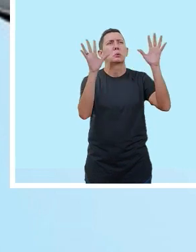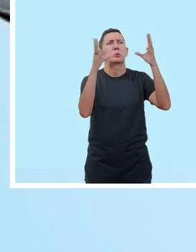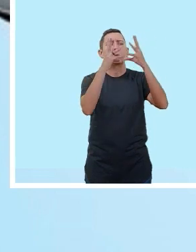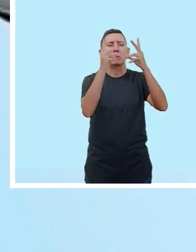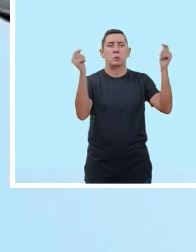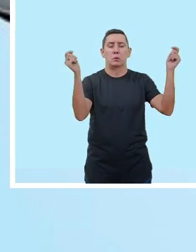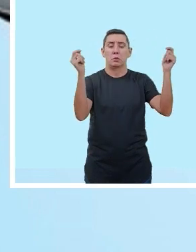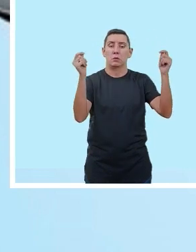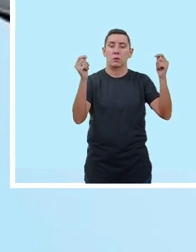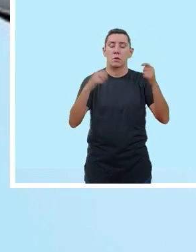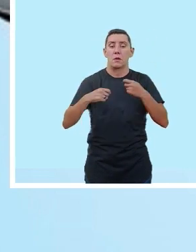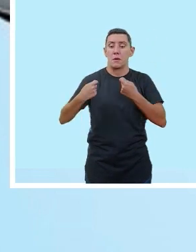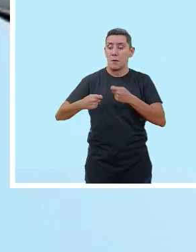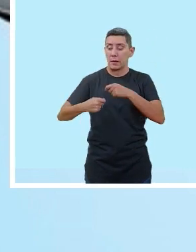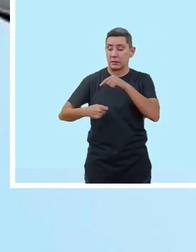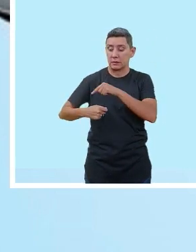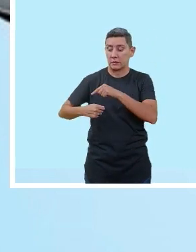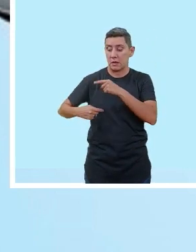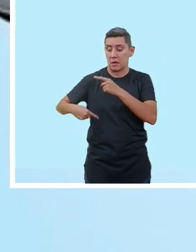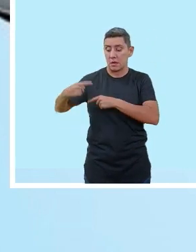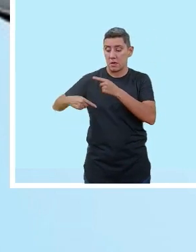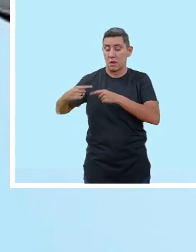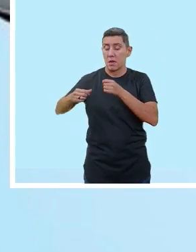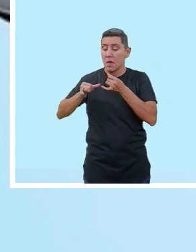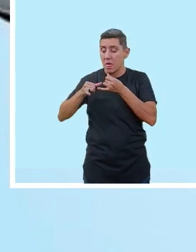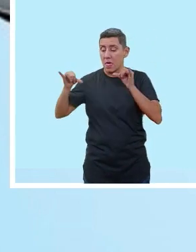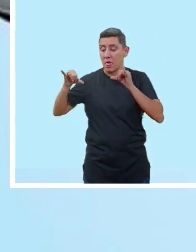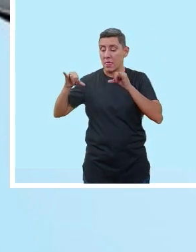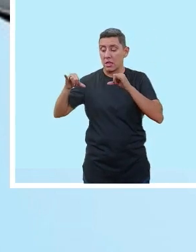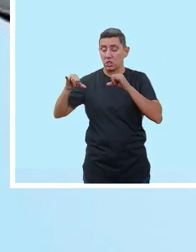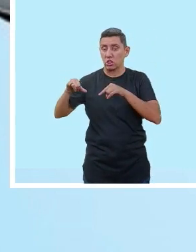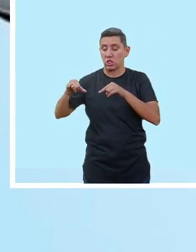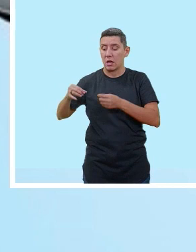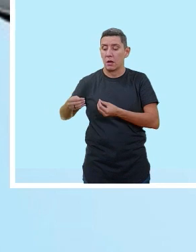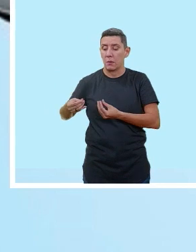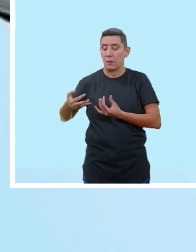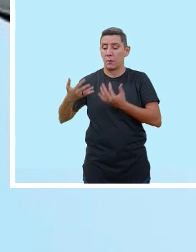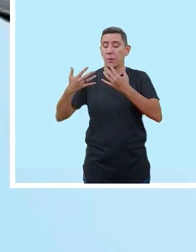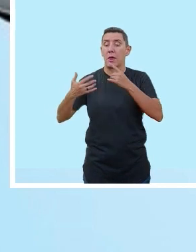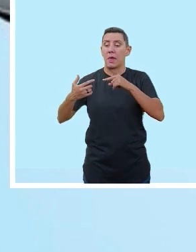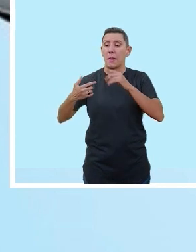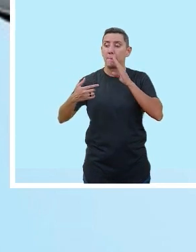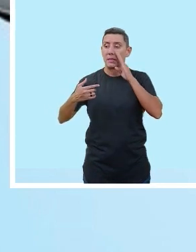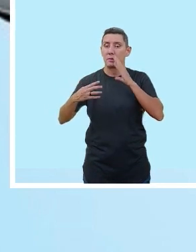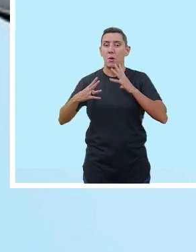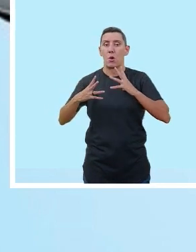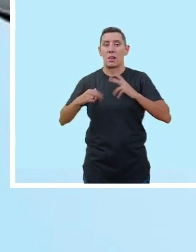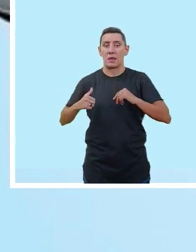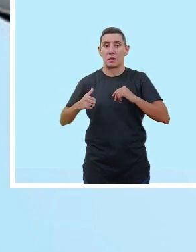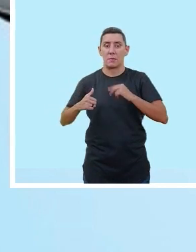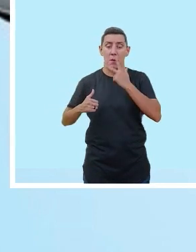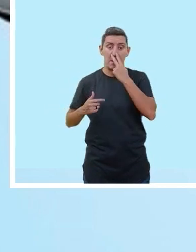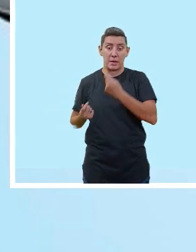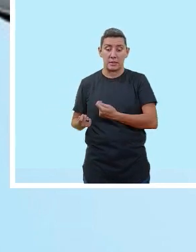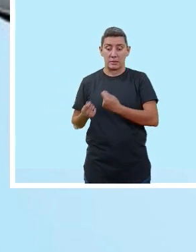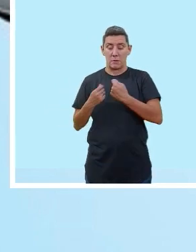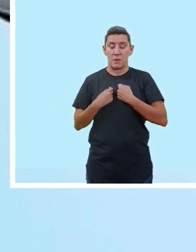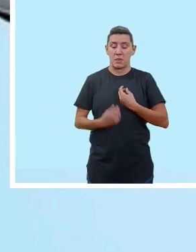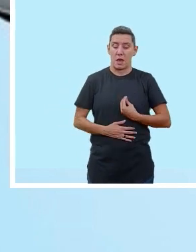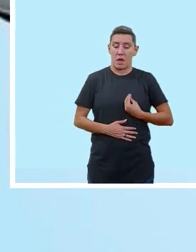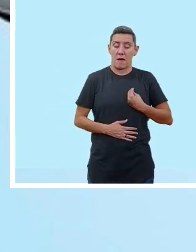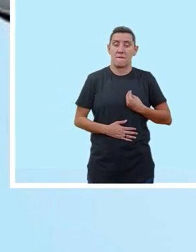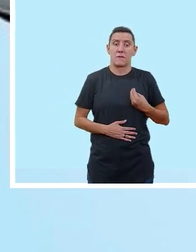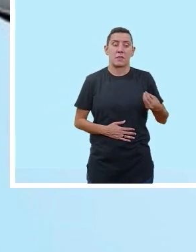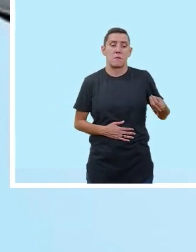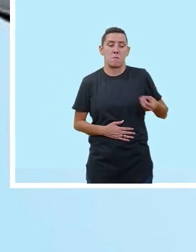energia limpa. Então, a energia, ela é a base da vida moderna, né? A energia elétrica é a base da